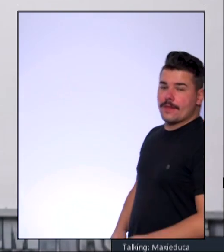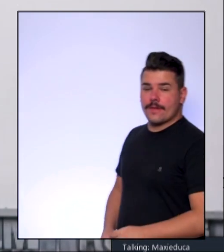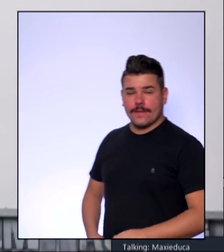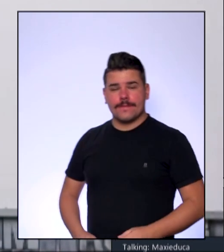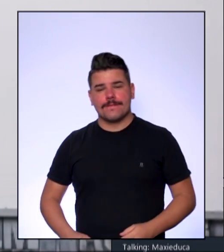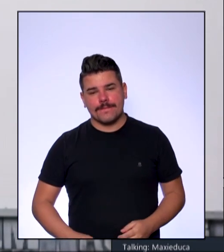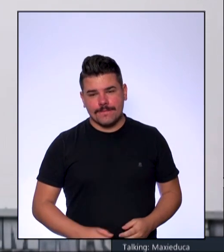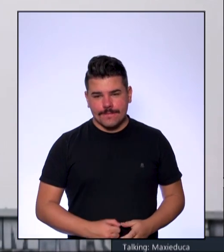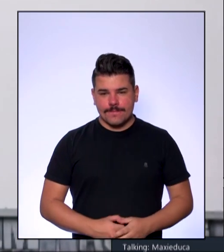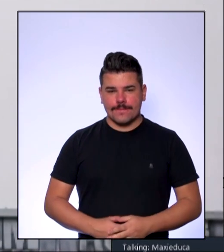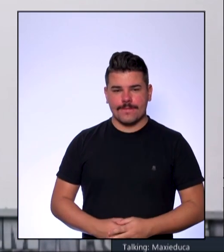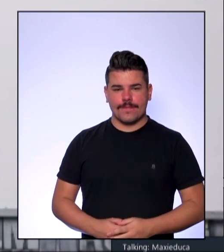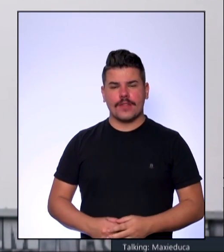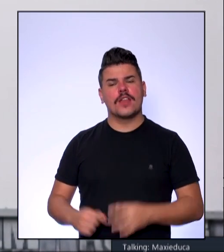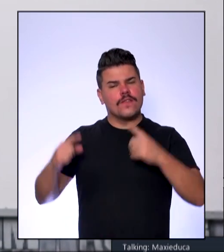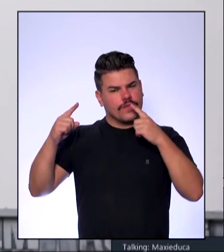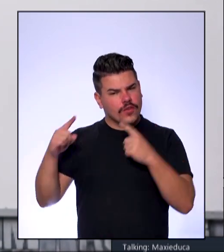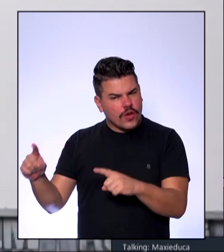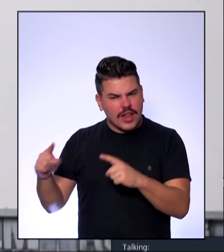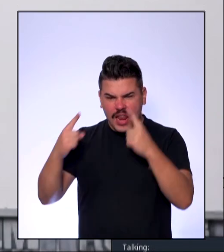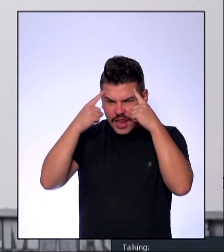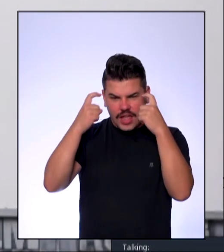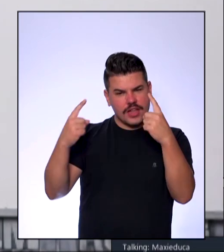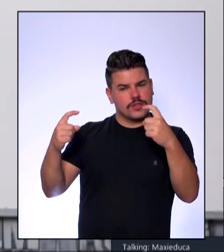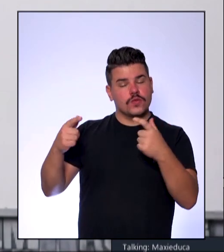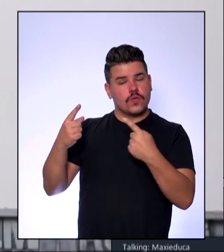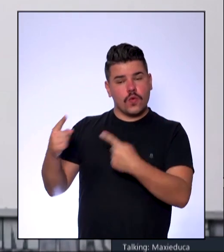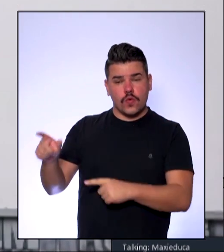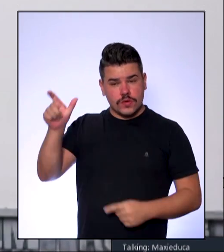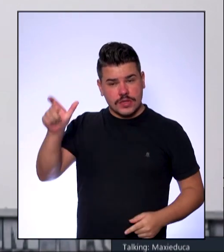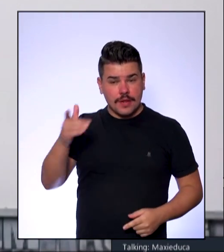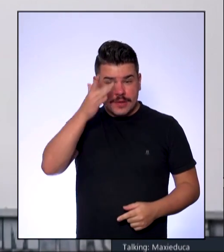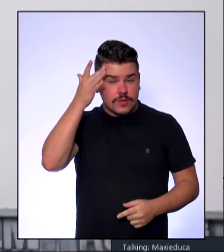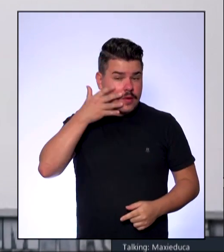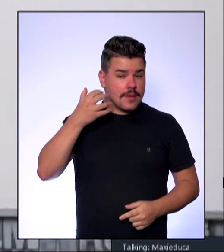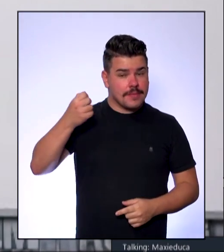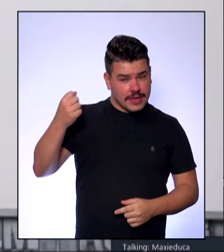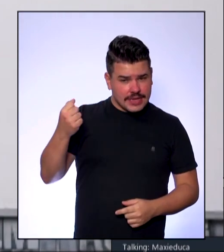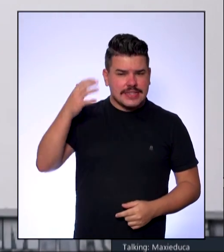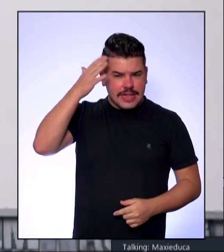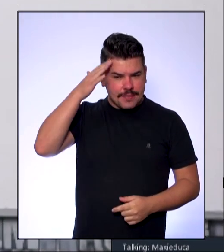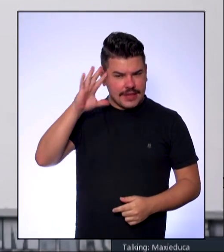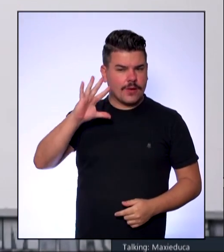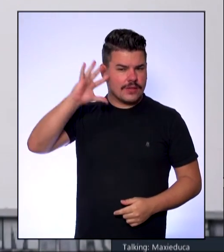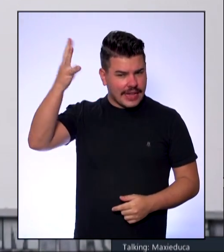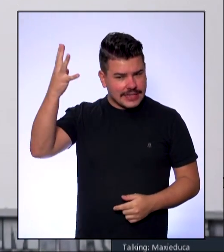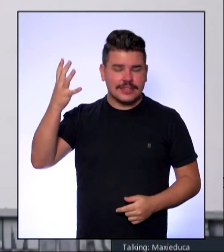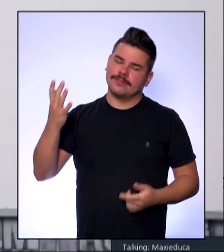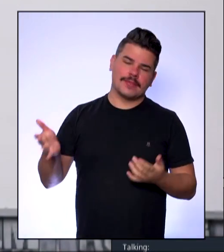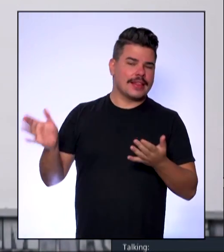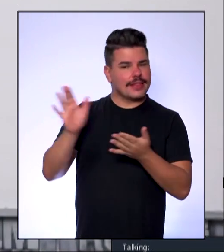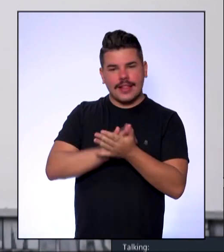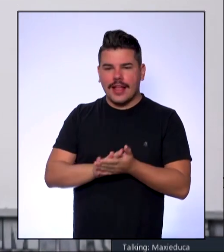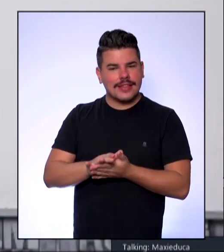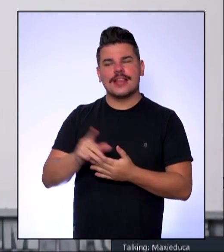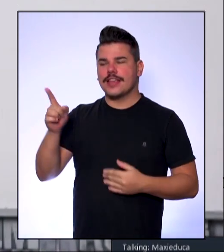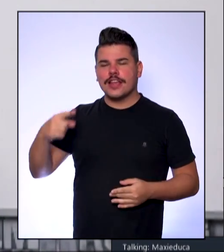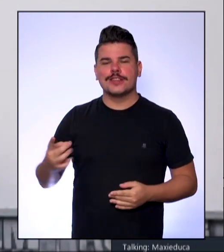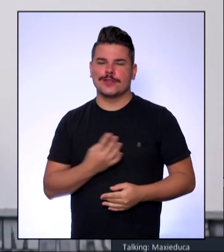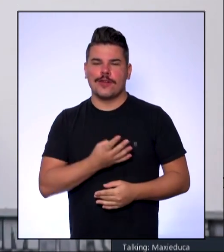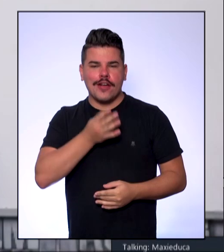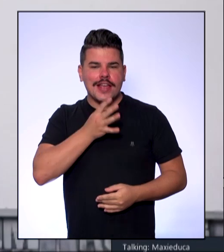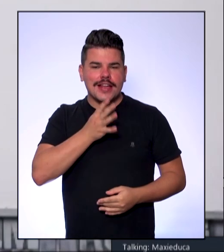seu ambiente, sabe o que acontece com ele? Nada, porque eles conhecem a lei. Olha que interessante.